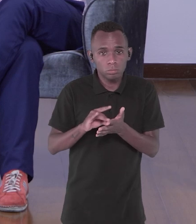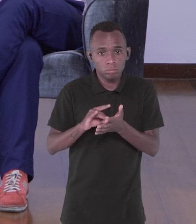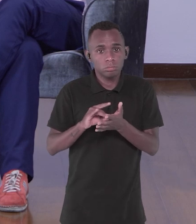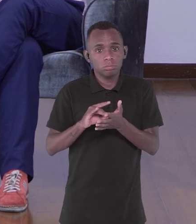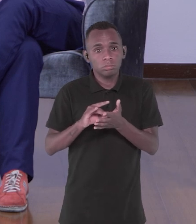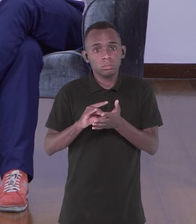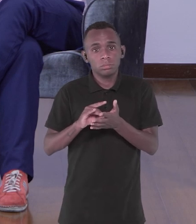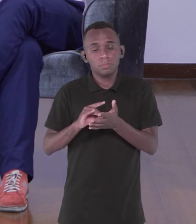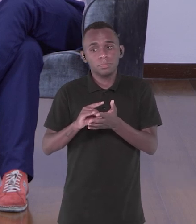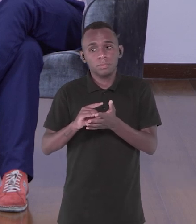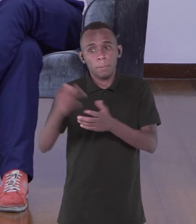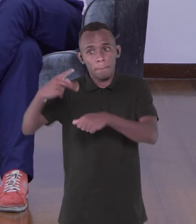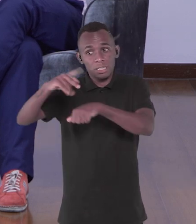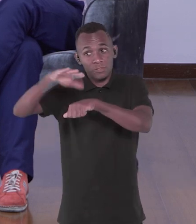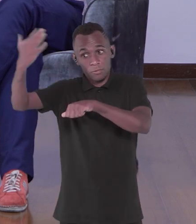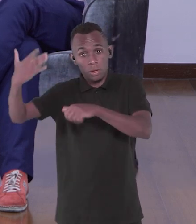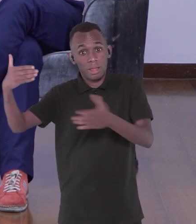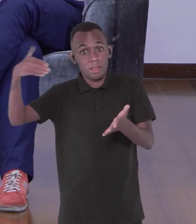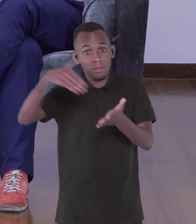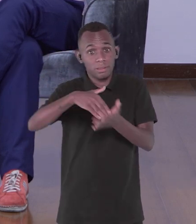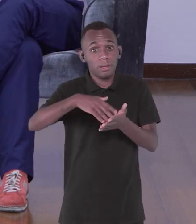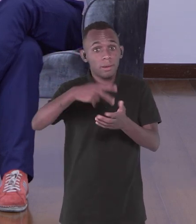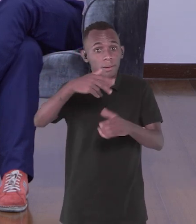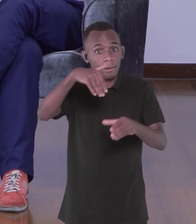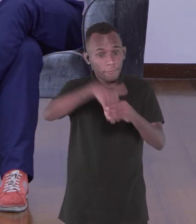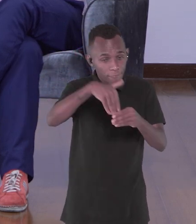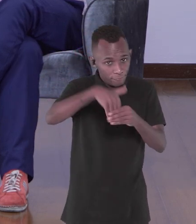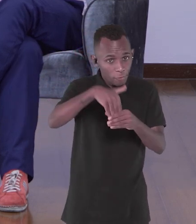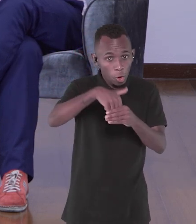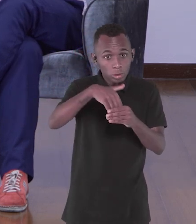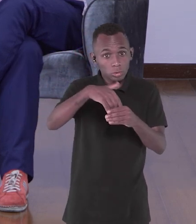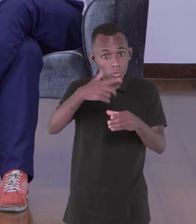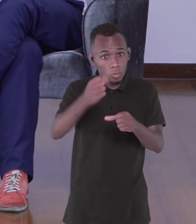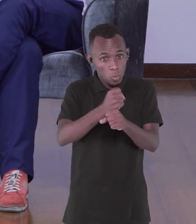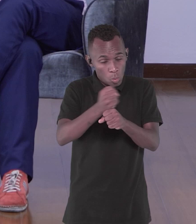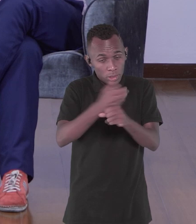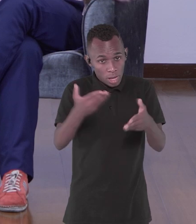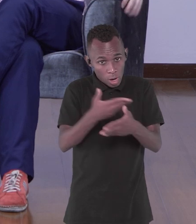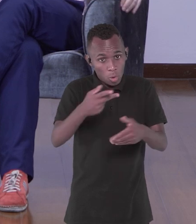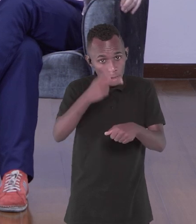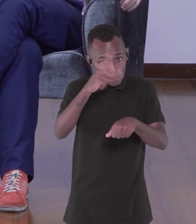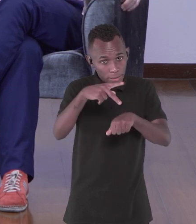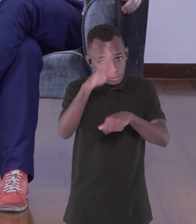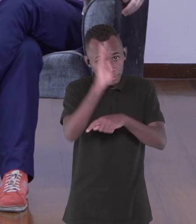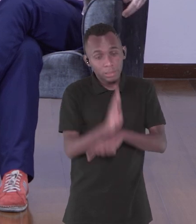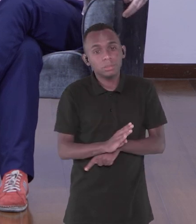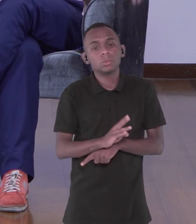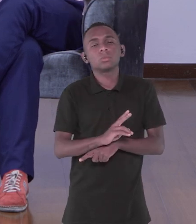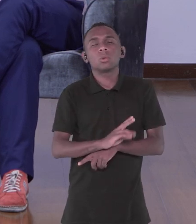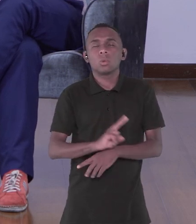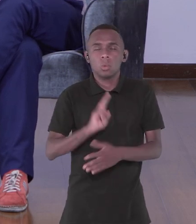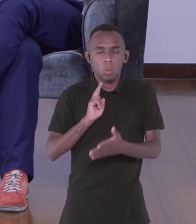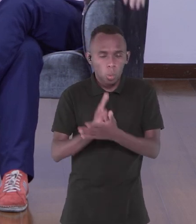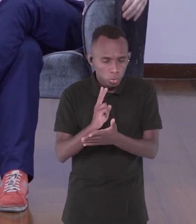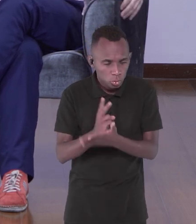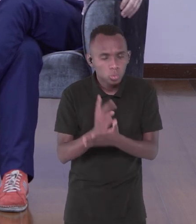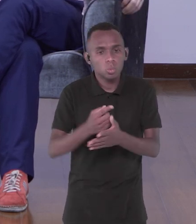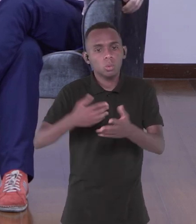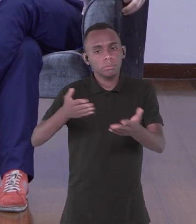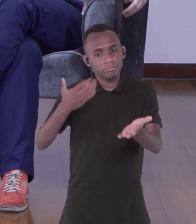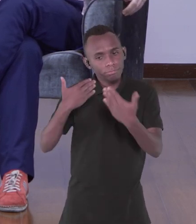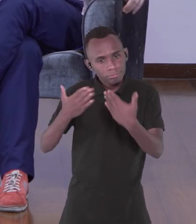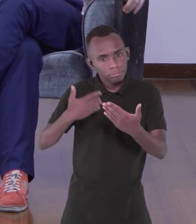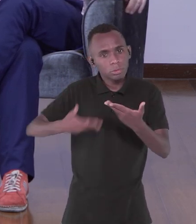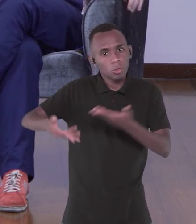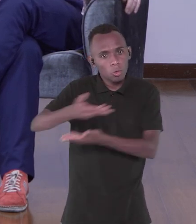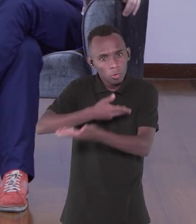a nossa eleição aqui em 2022, passando pelo Brexit. É permanentemente debatido e é permanentemente